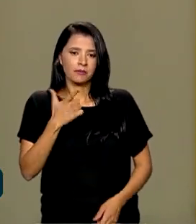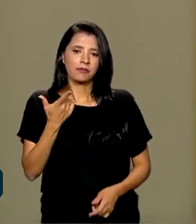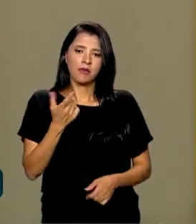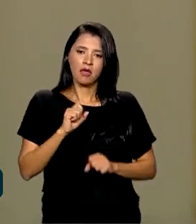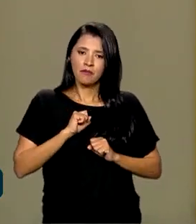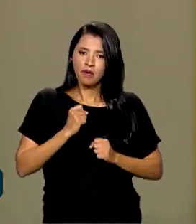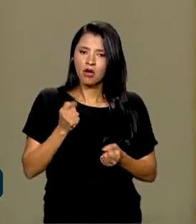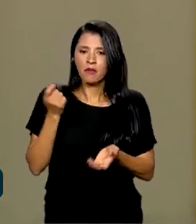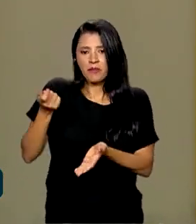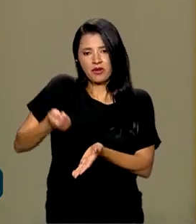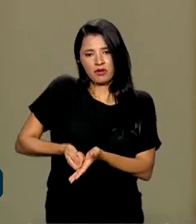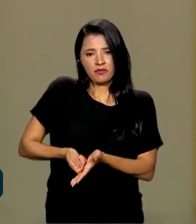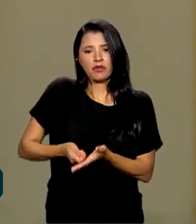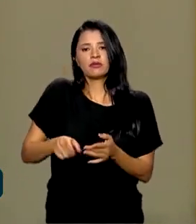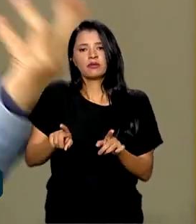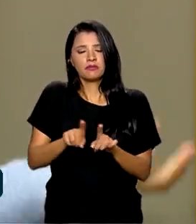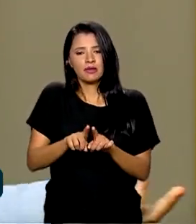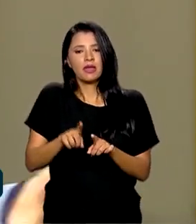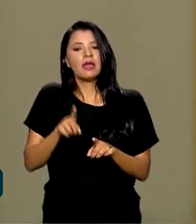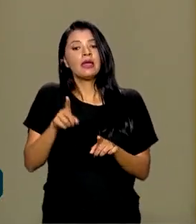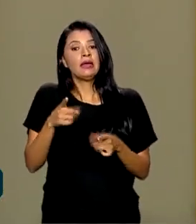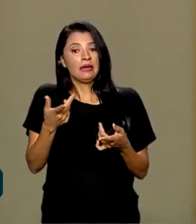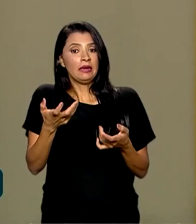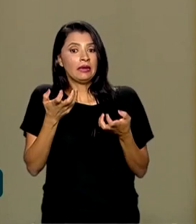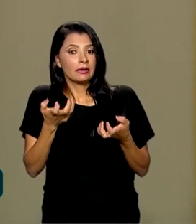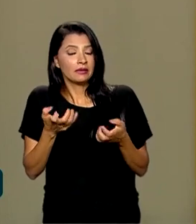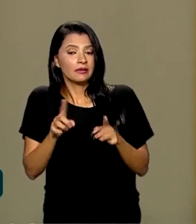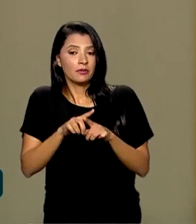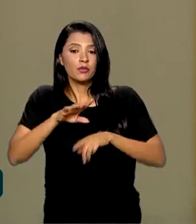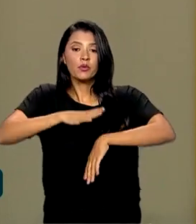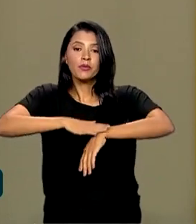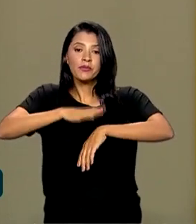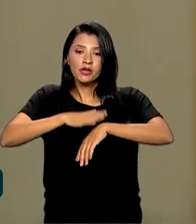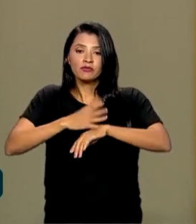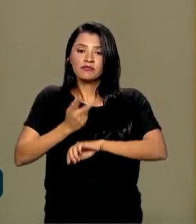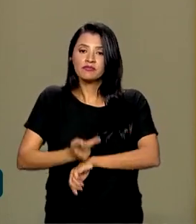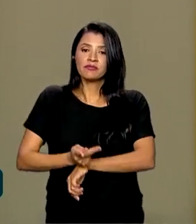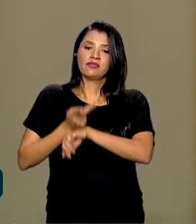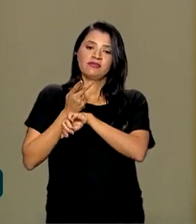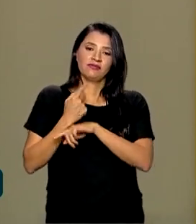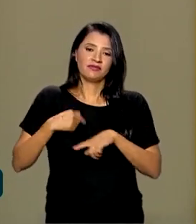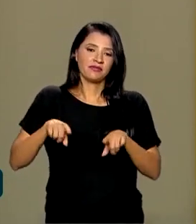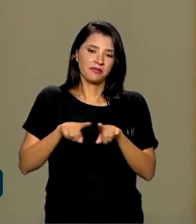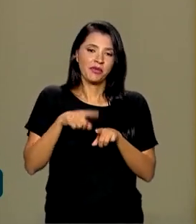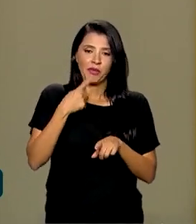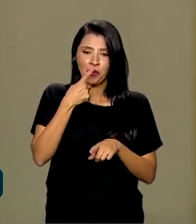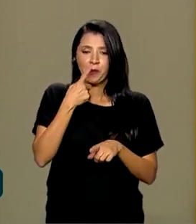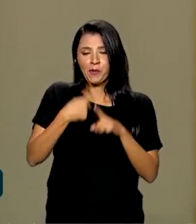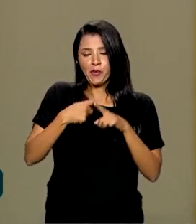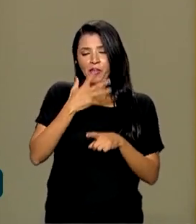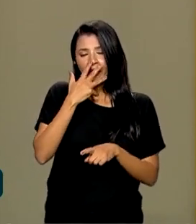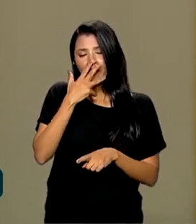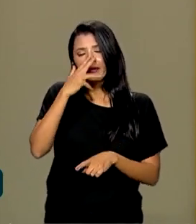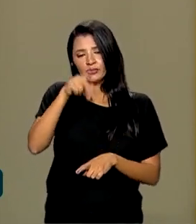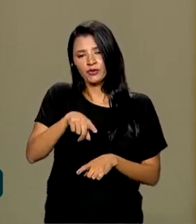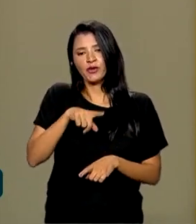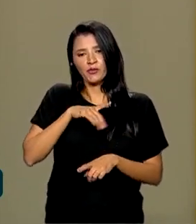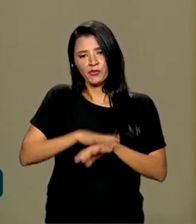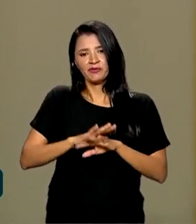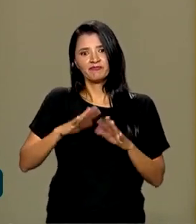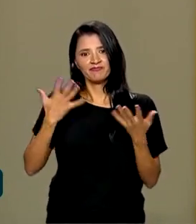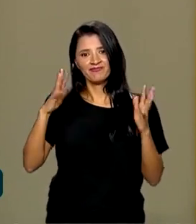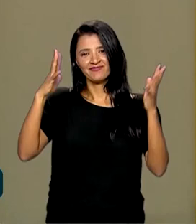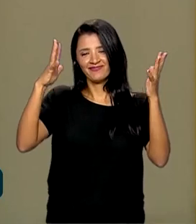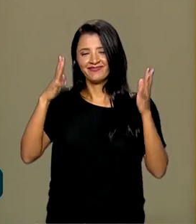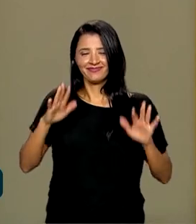o pagamento, e a gente quer fazer inclusive também um momento de premiação, né, porque eu acho que é um momento de celebração e de promoção